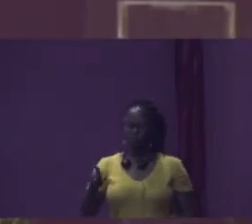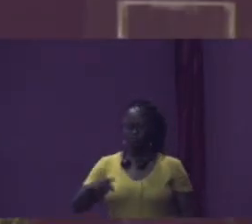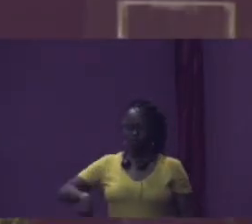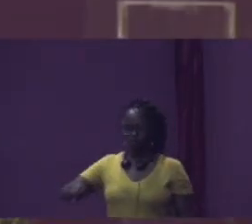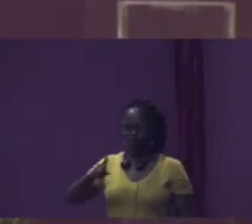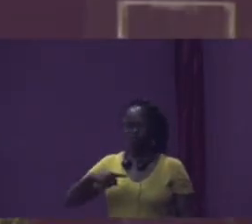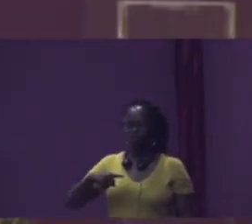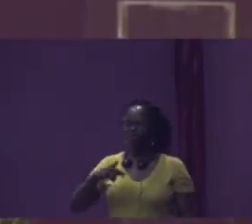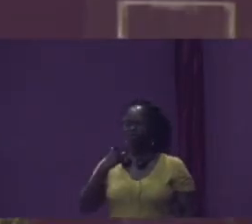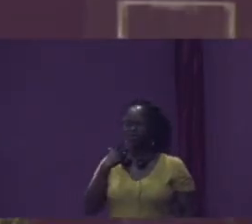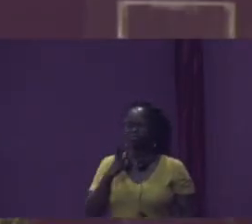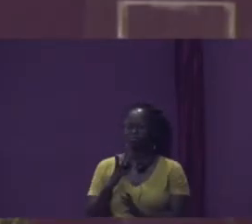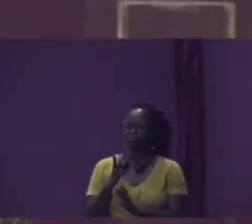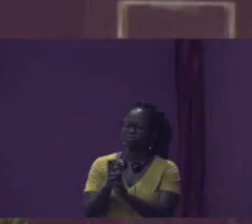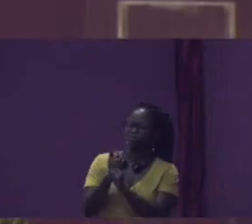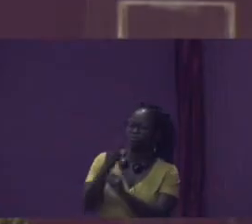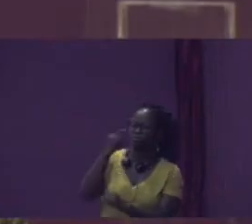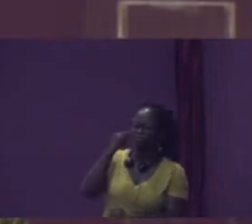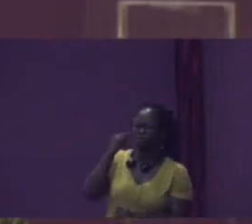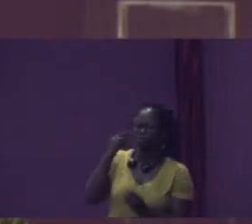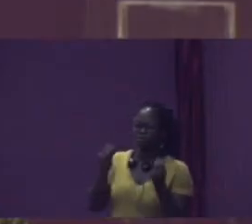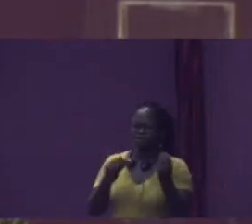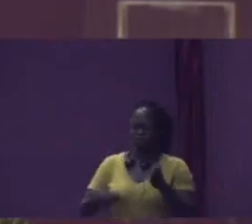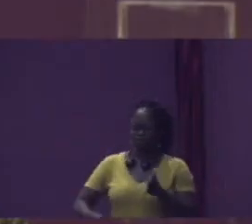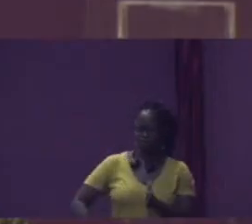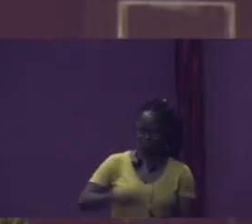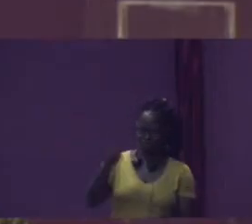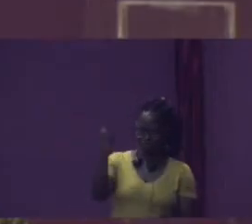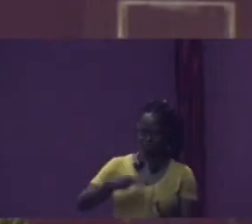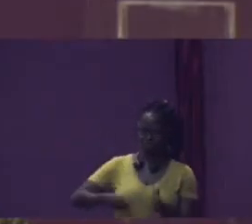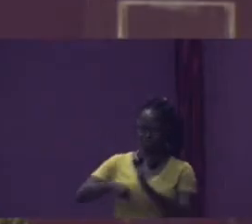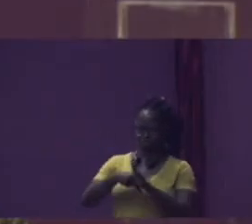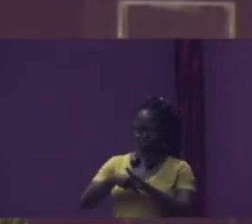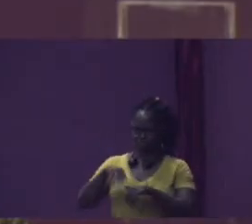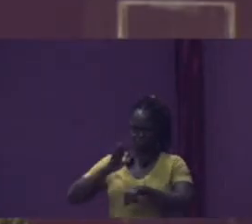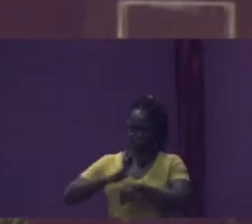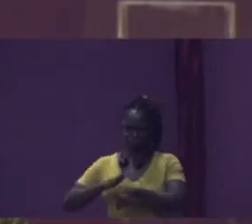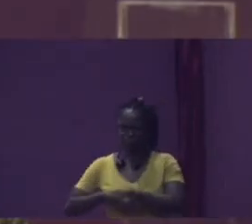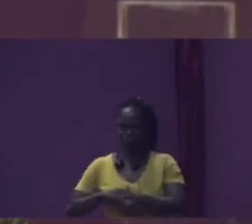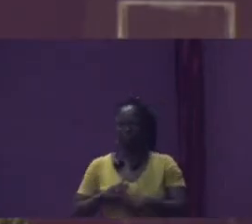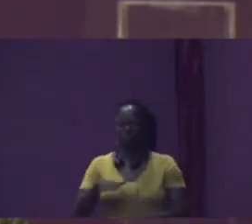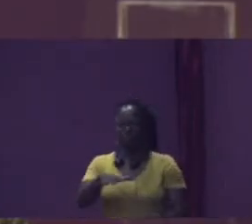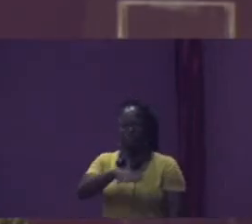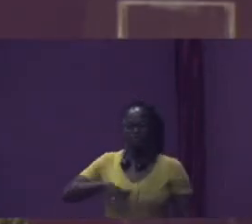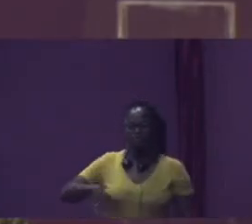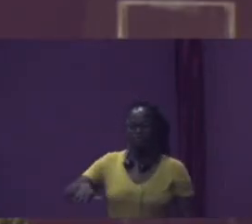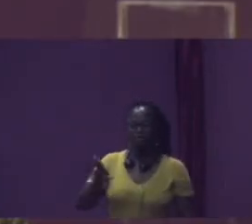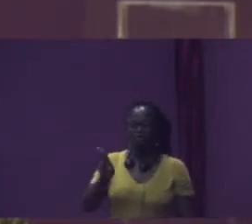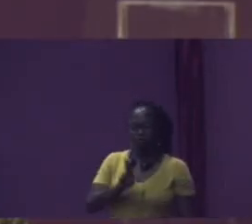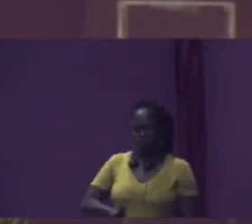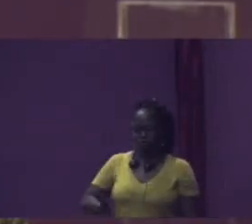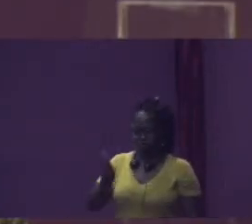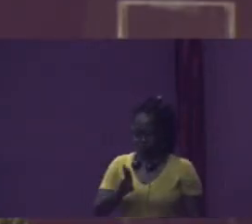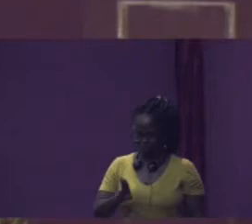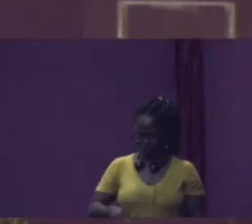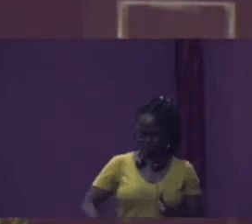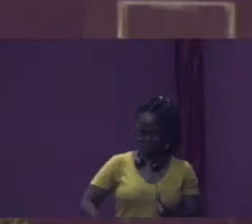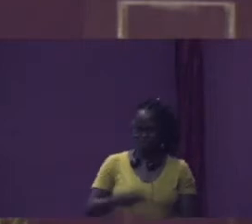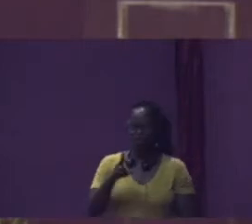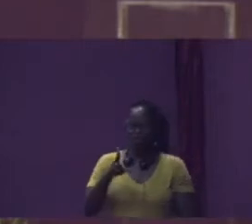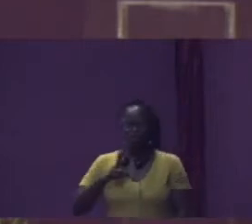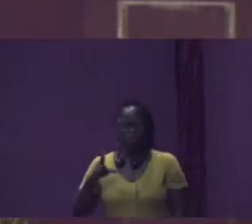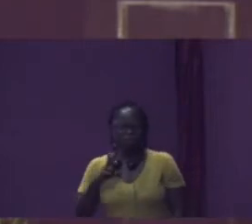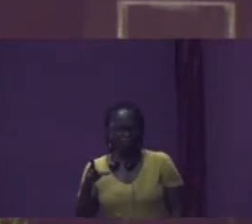gente mais mensura quando a gente fala da cesariana propriamente. Então, no cenário da utilização das cesarianas no setor privado de